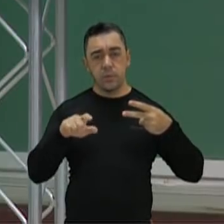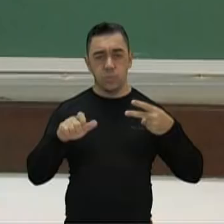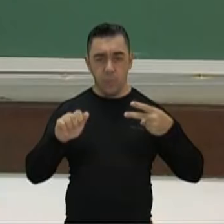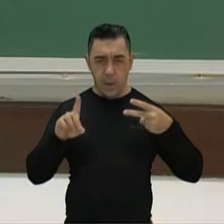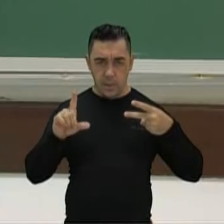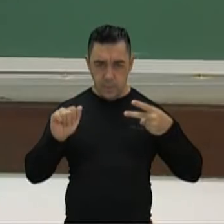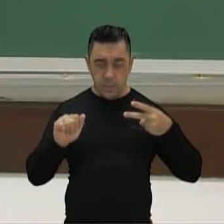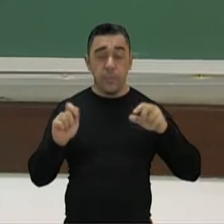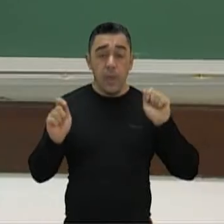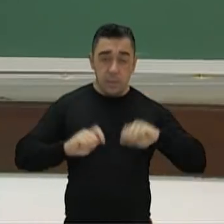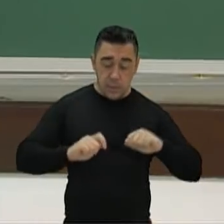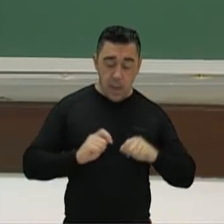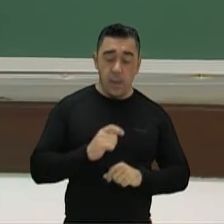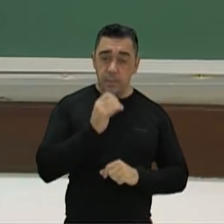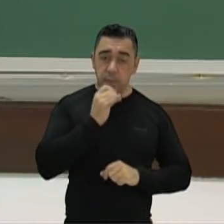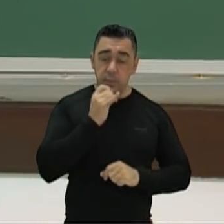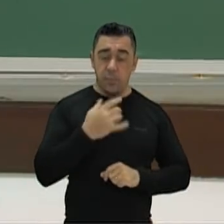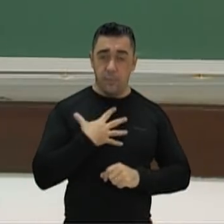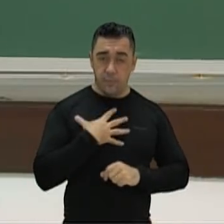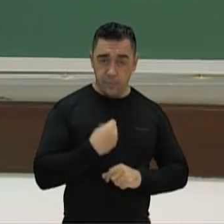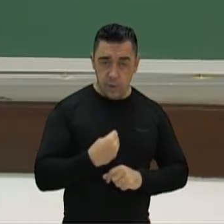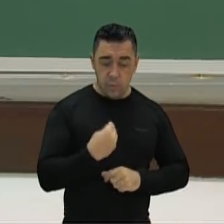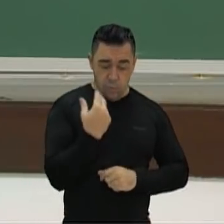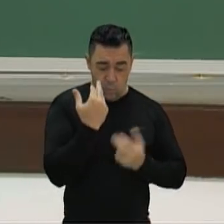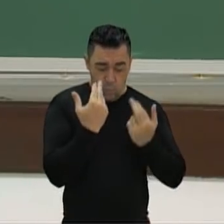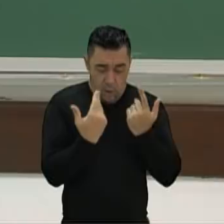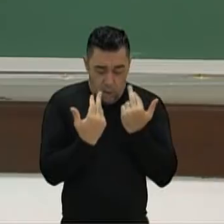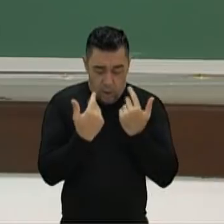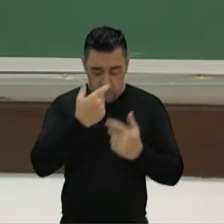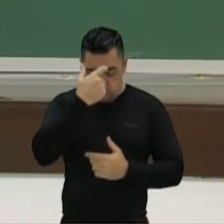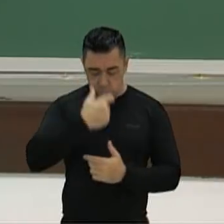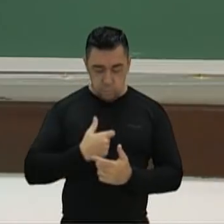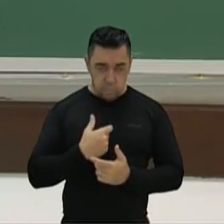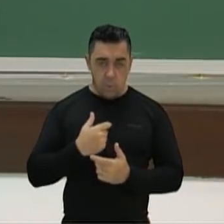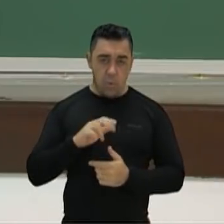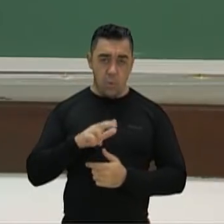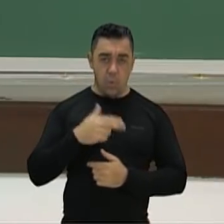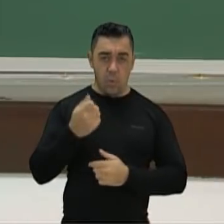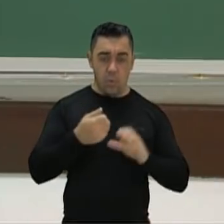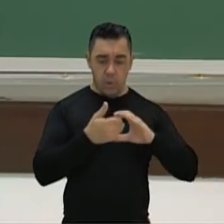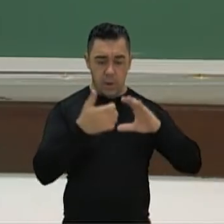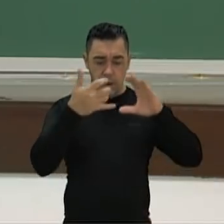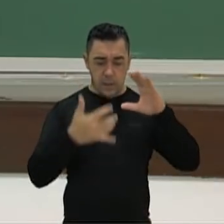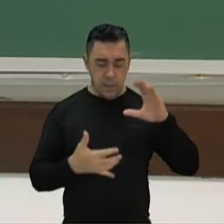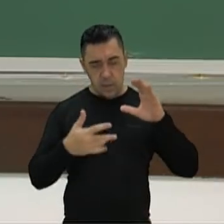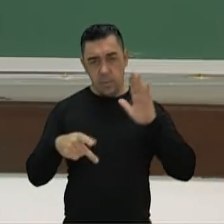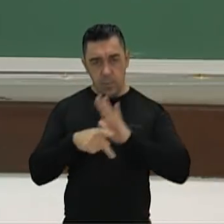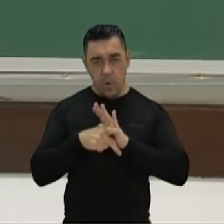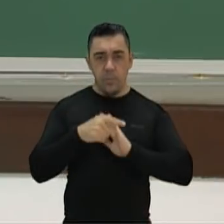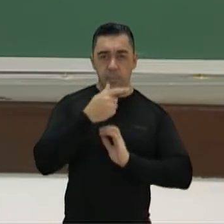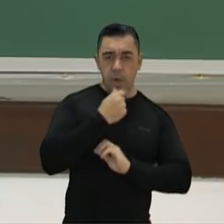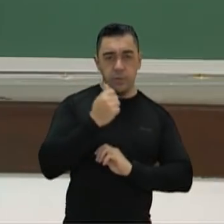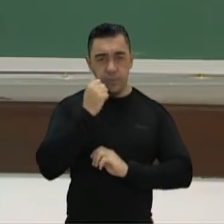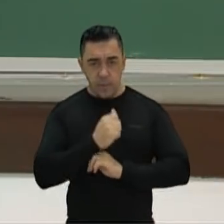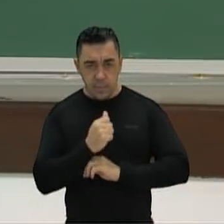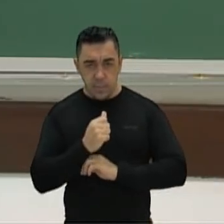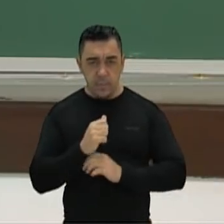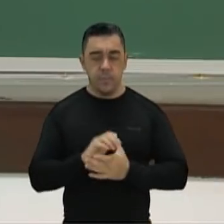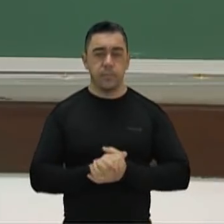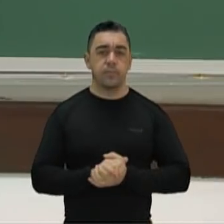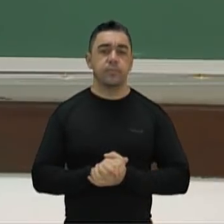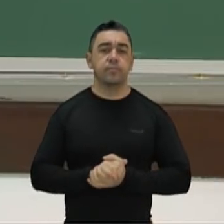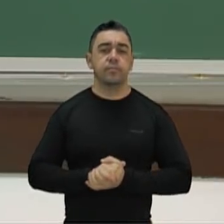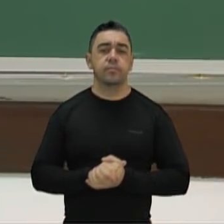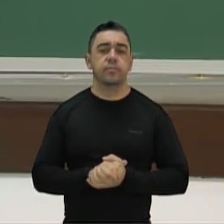um filhote igualzinho a ele, ou ele pode ter características do macho e da fêmea. E todo